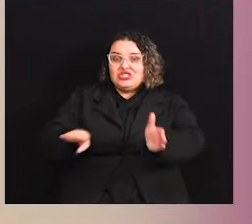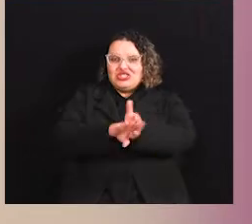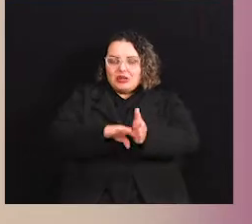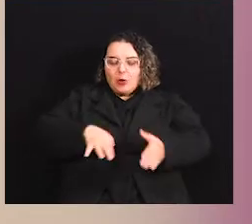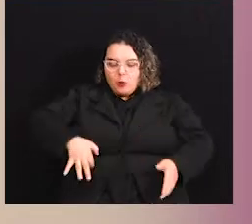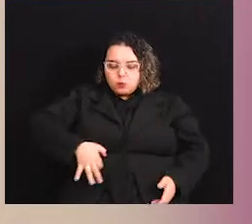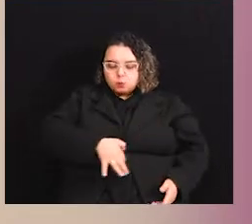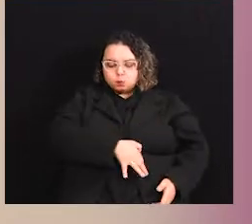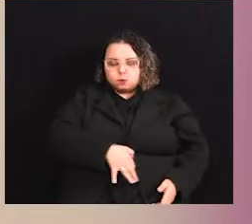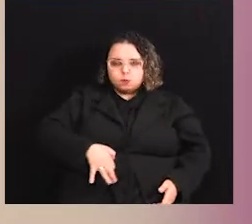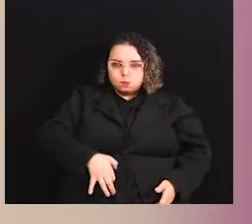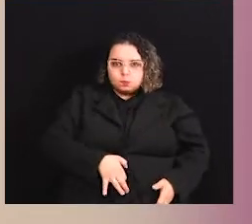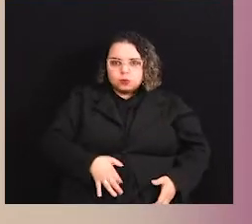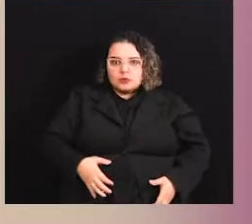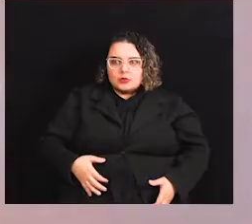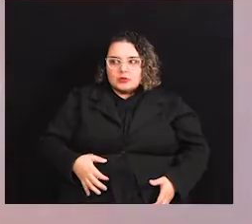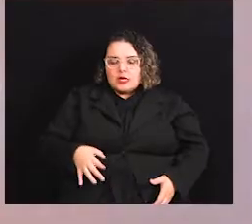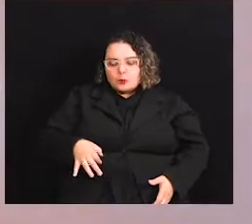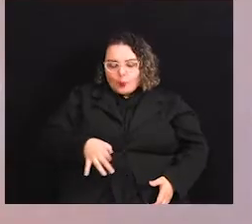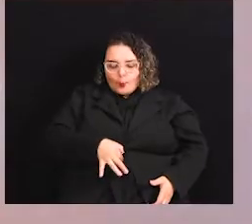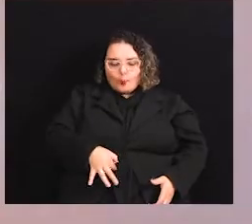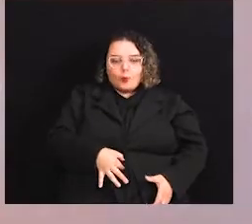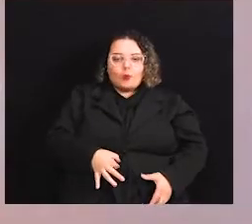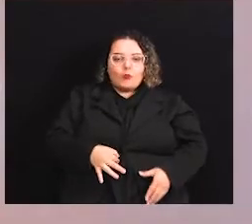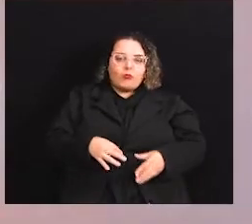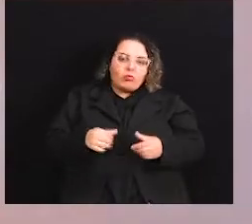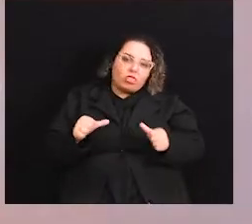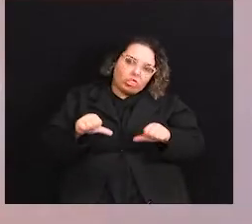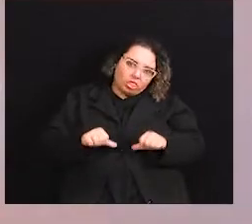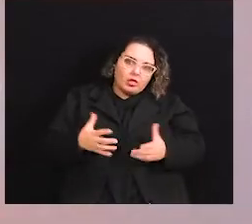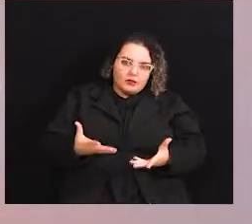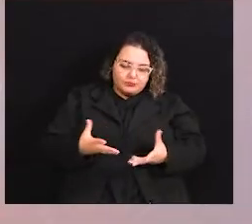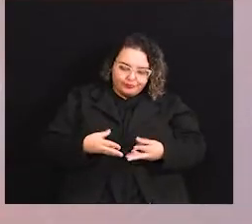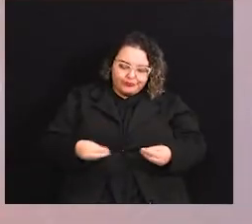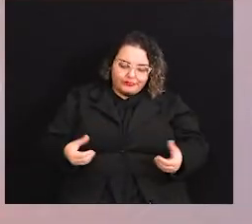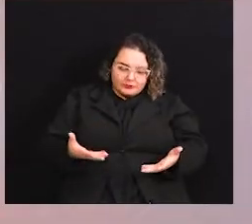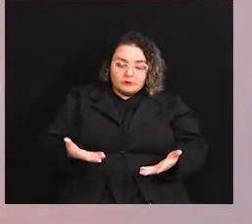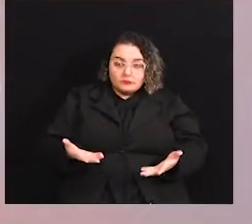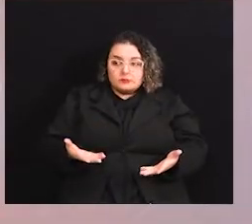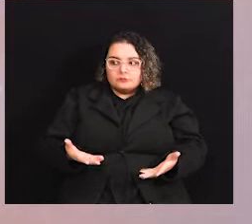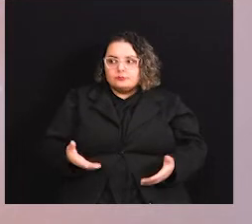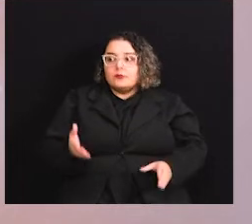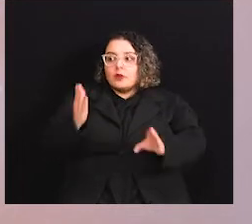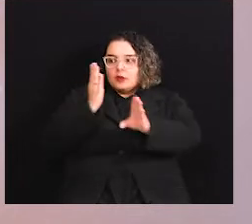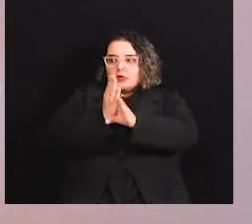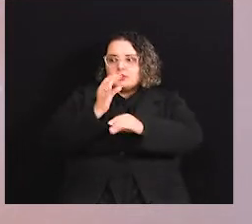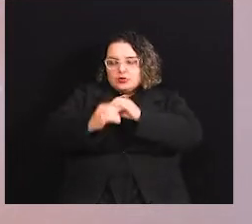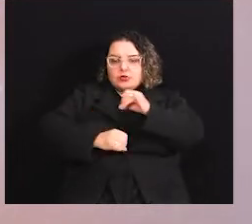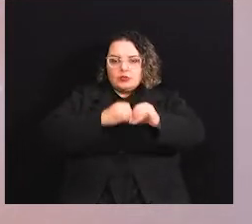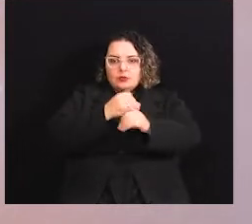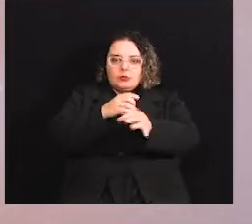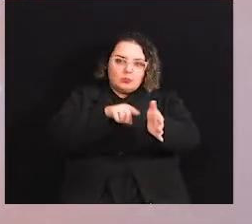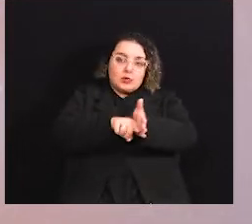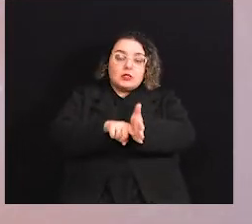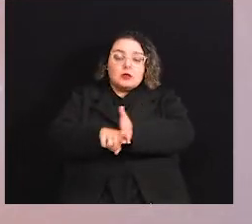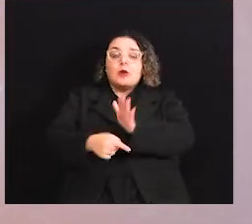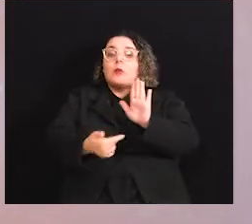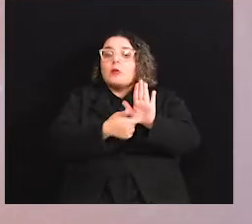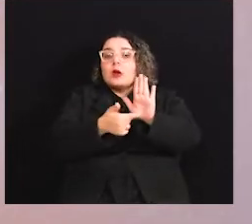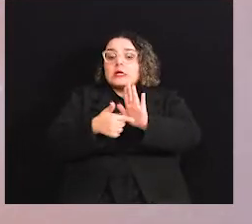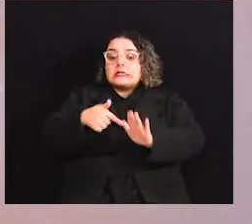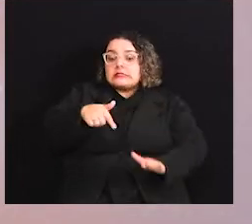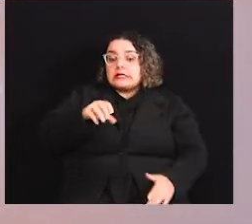digerida no intestino delgado. Doutor, pesquisando aí sobre esse assunto, eu achei na internet pesquisas, né, que mostram